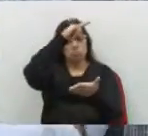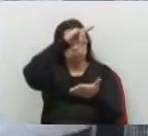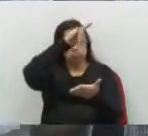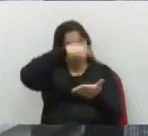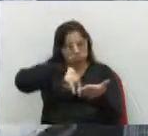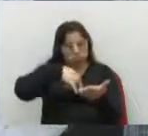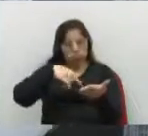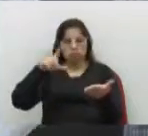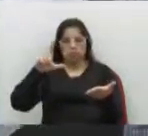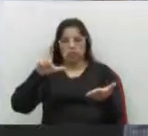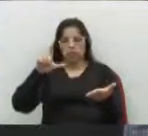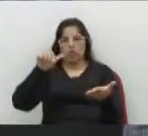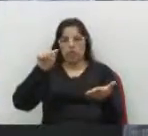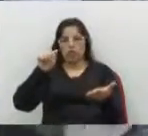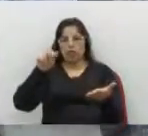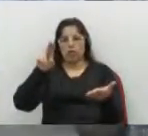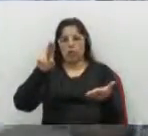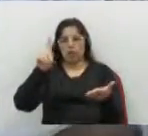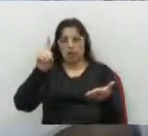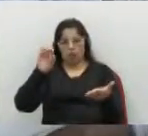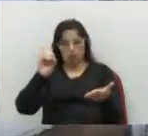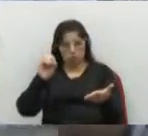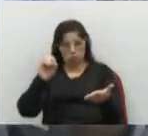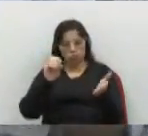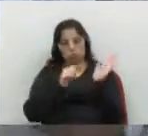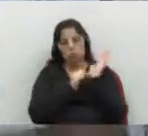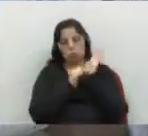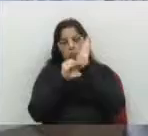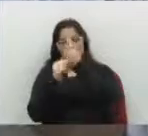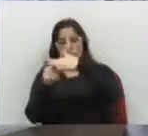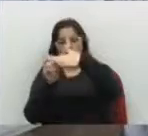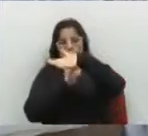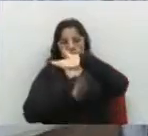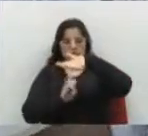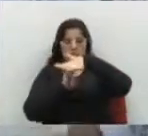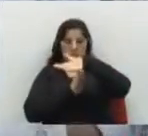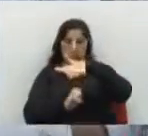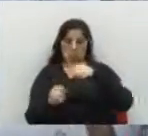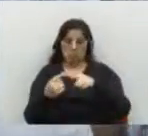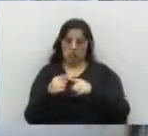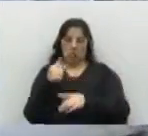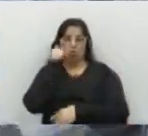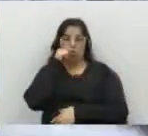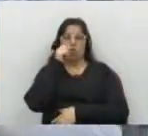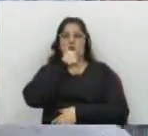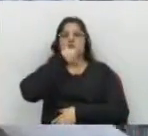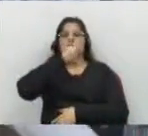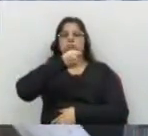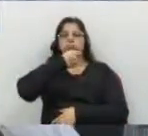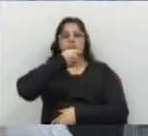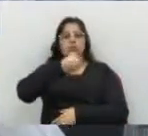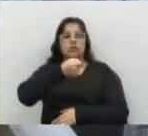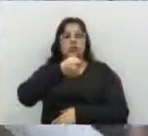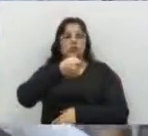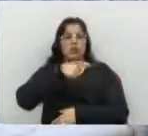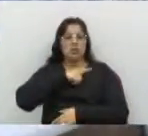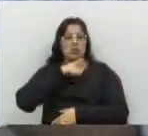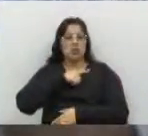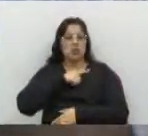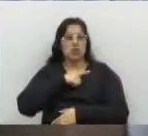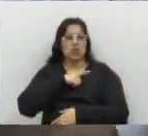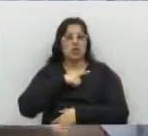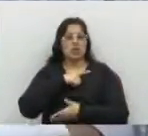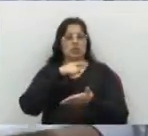dona Marli deu uma entrevista à TV Jornal, dizendo que ela tinha um laudo em mãos, que era só dar uma lavada, separar o que estava